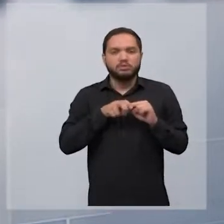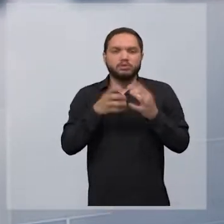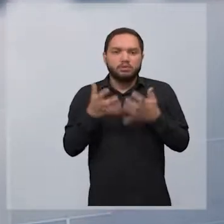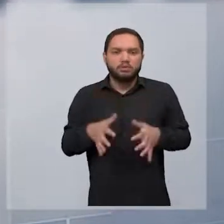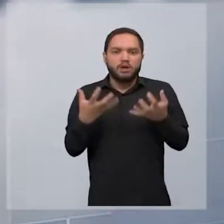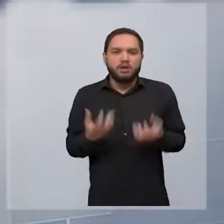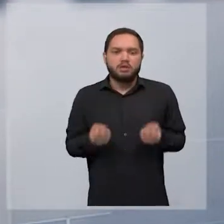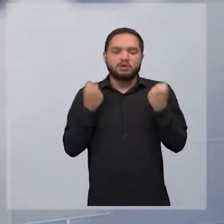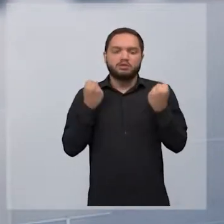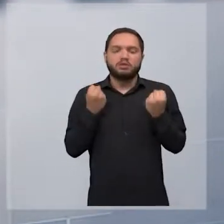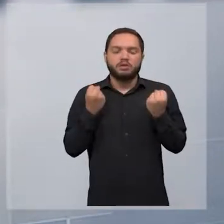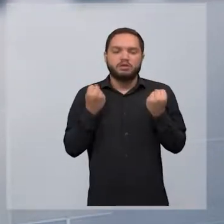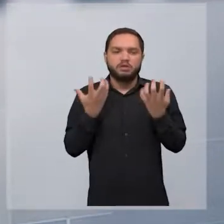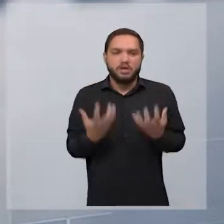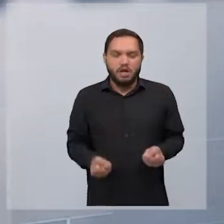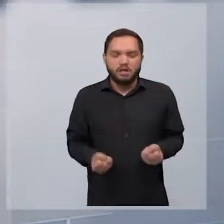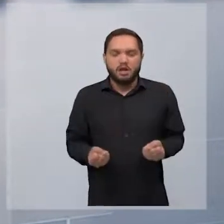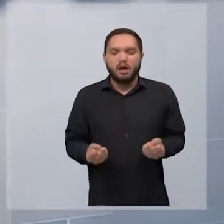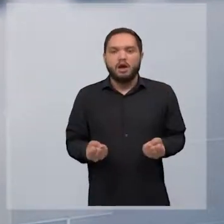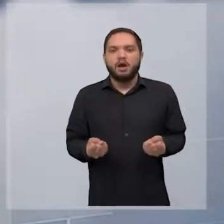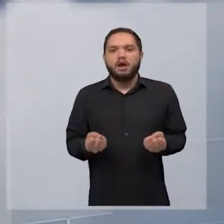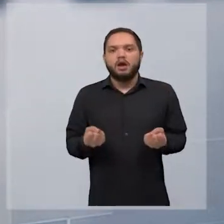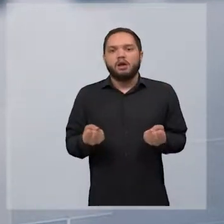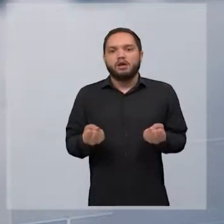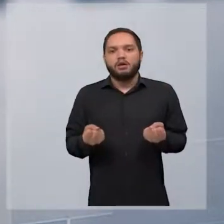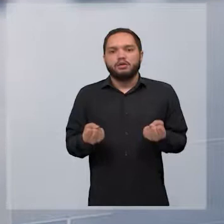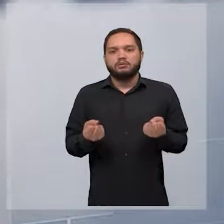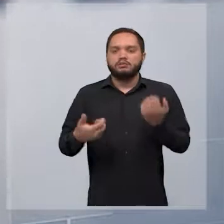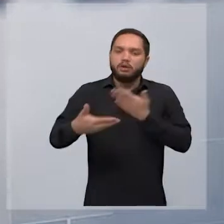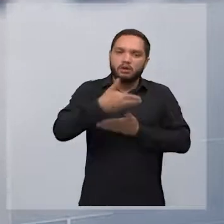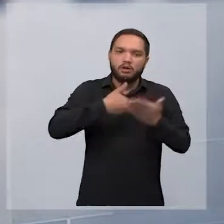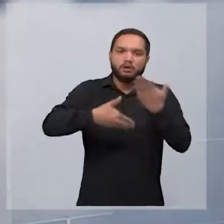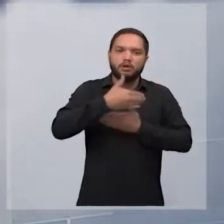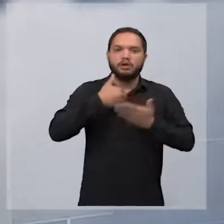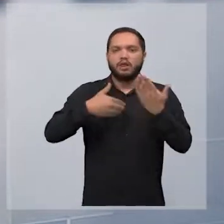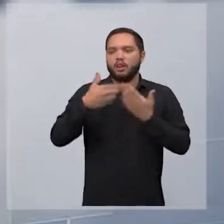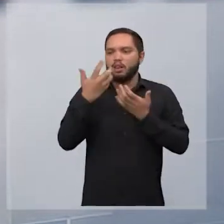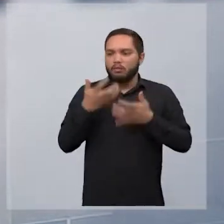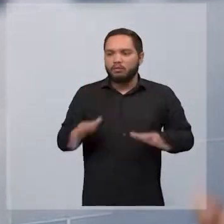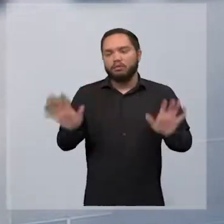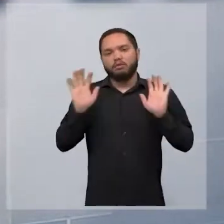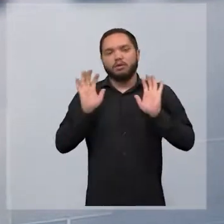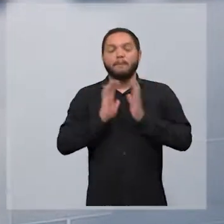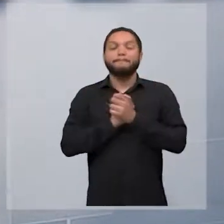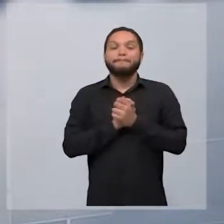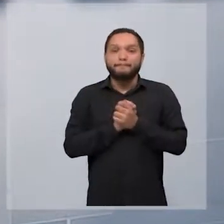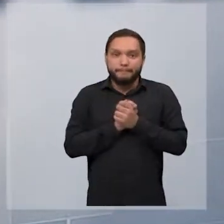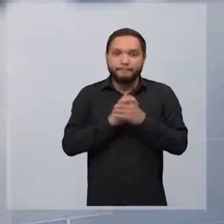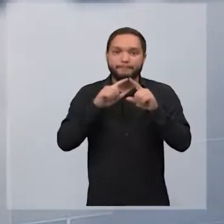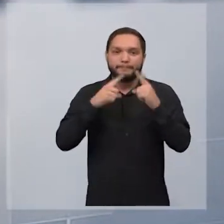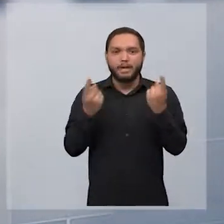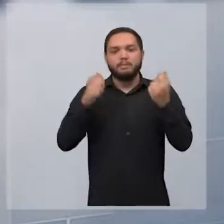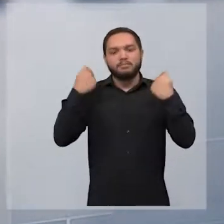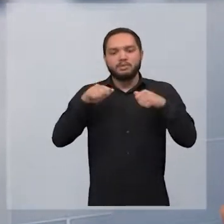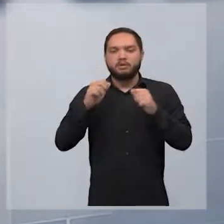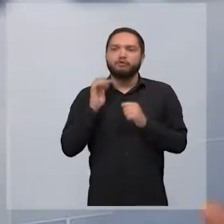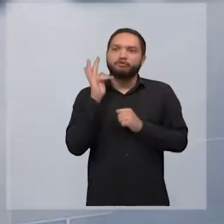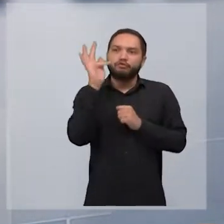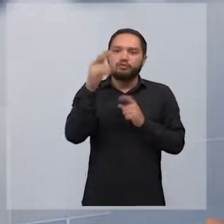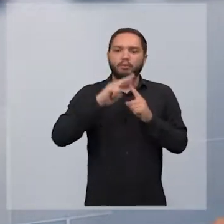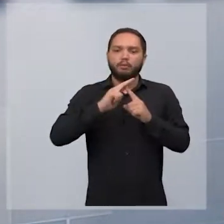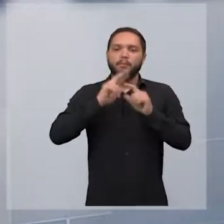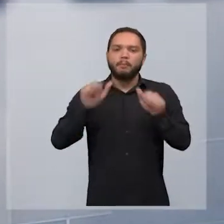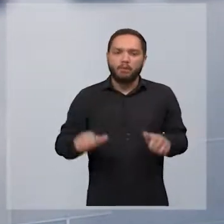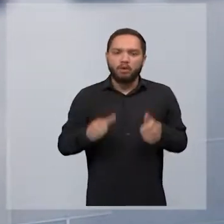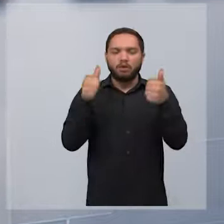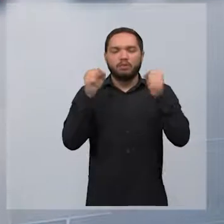estabilização, uma estabelecida relação de consumo. Mas deveria, inclusive, a gente aprimorar isso no futuro. Porque quando não